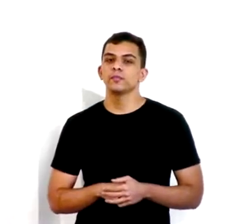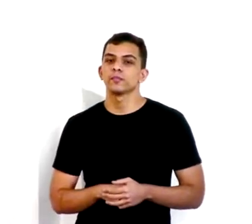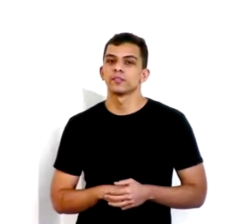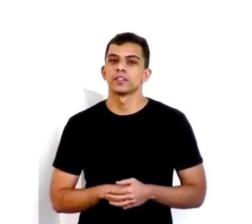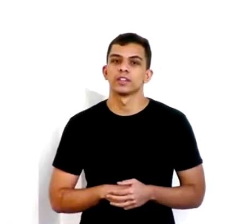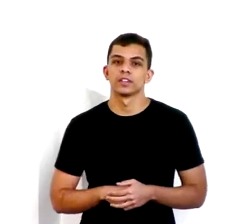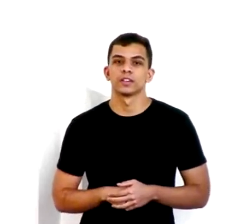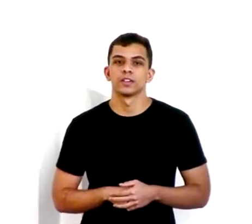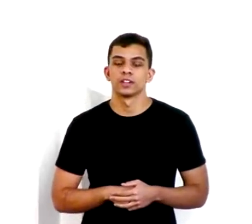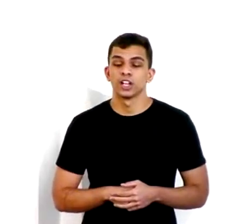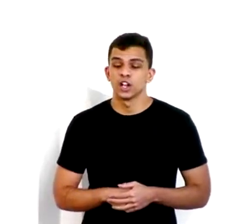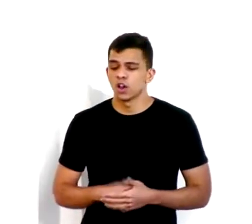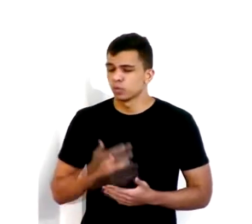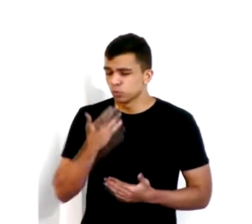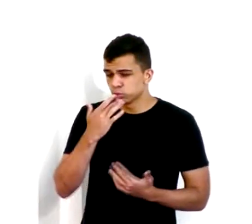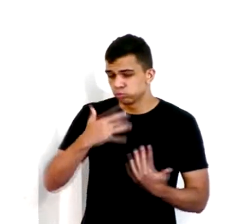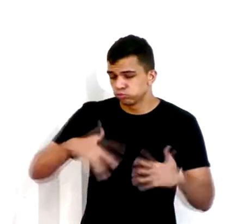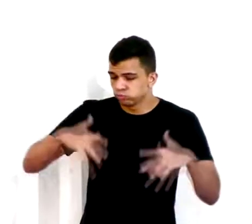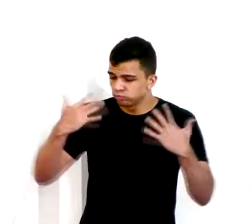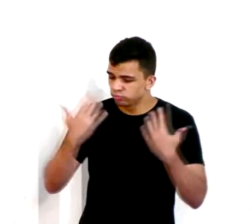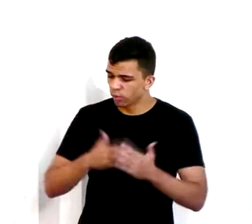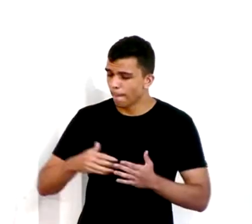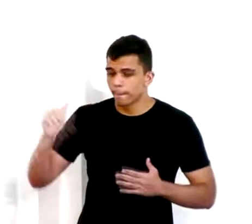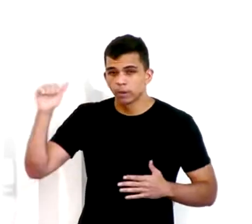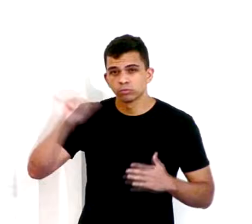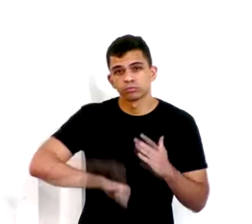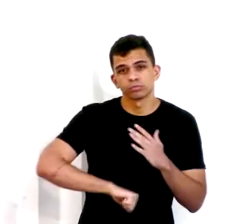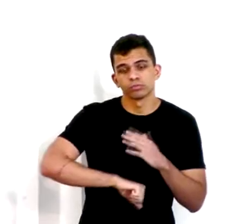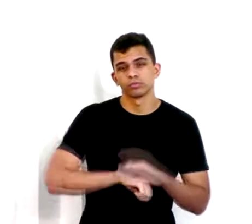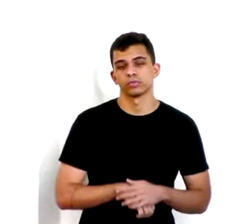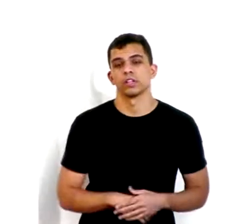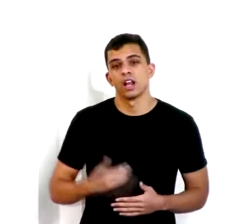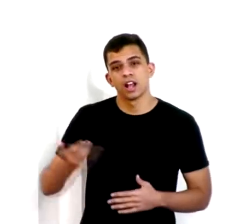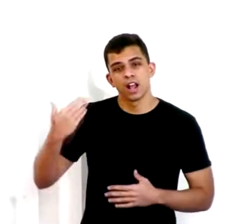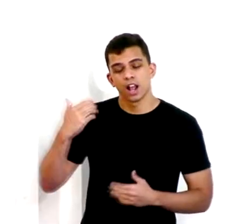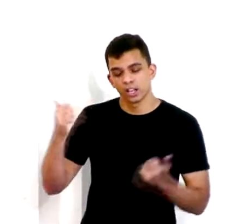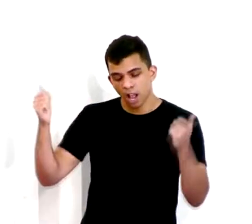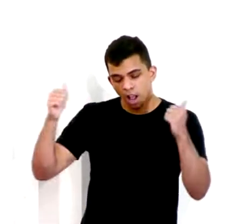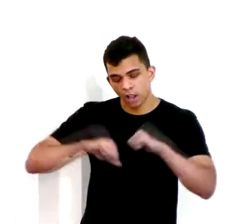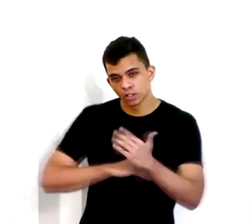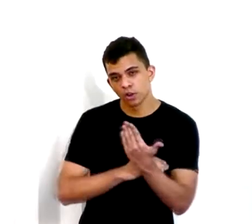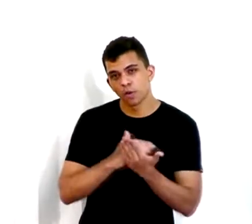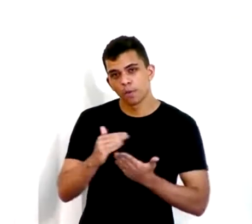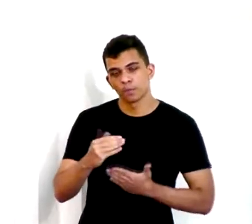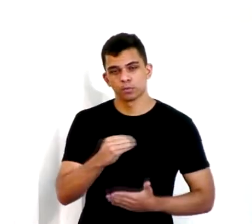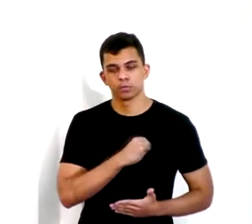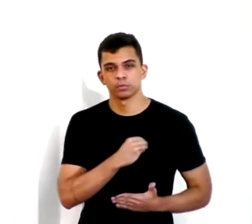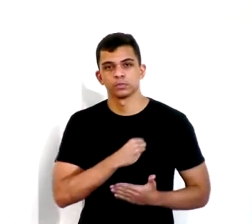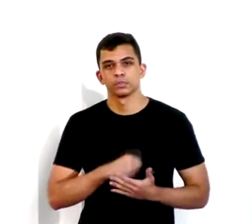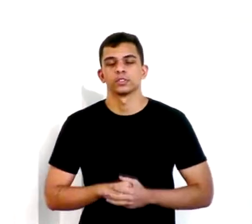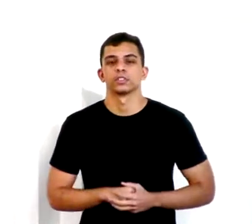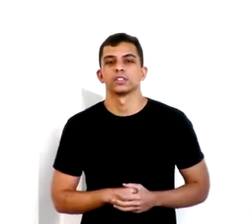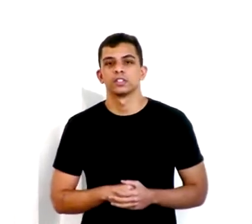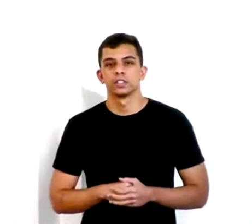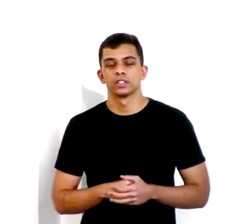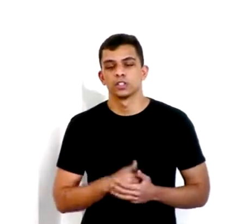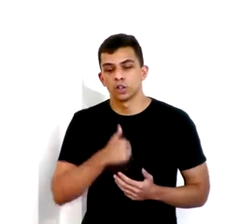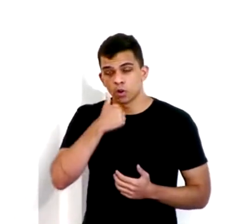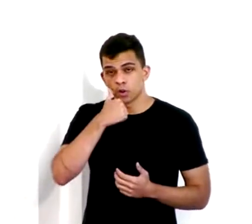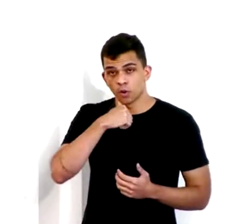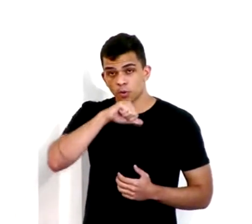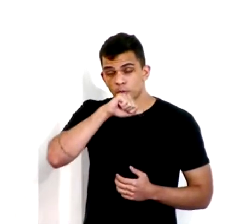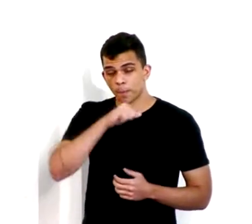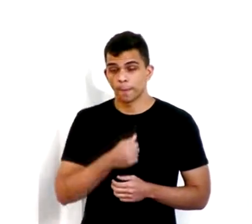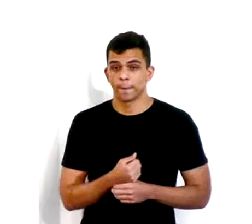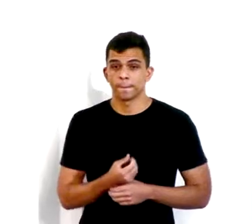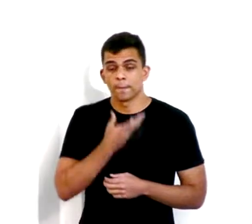tragédia da raça humana. A rebelião dos nossos primeiros pais contra o